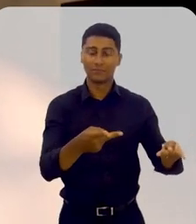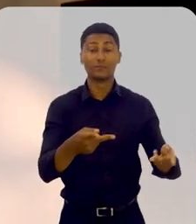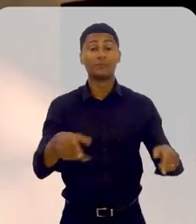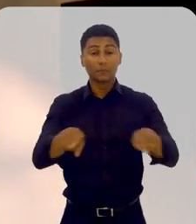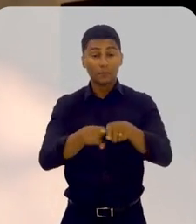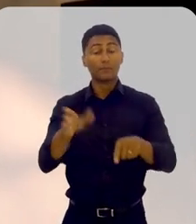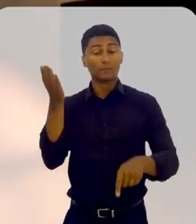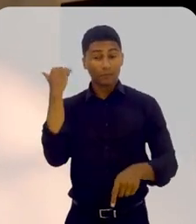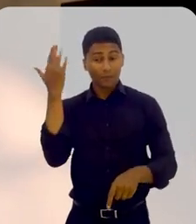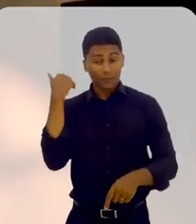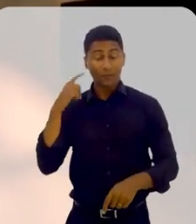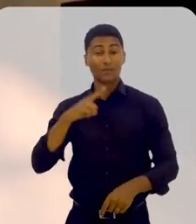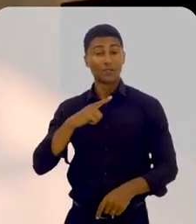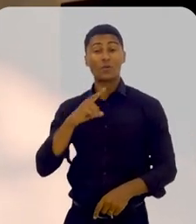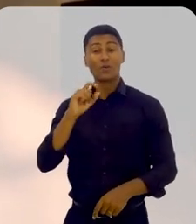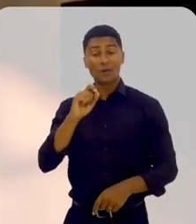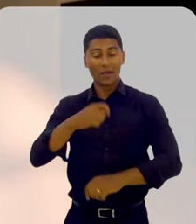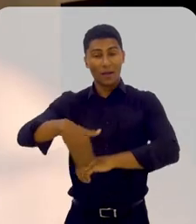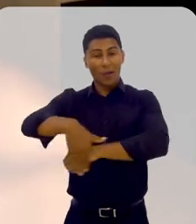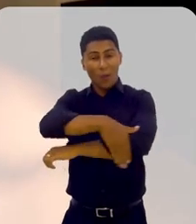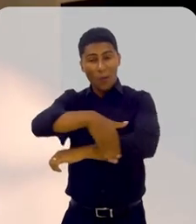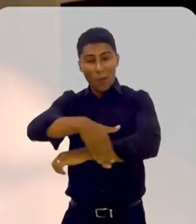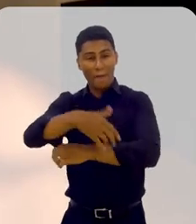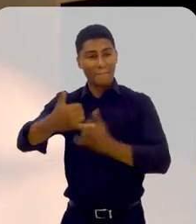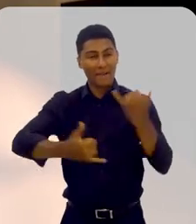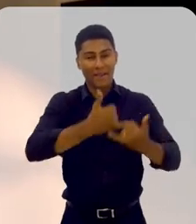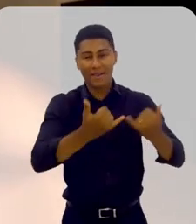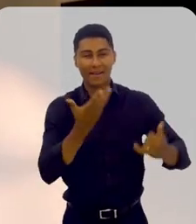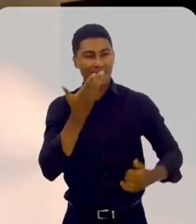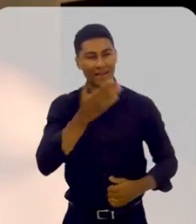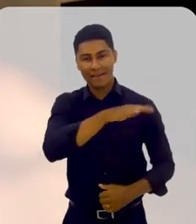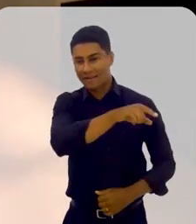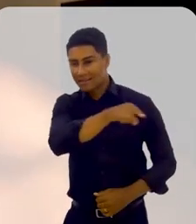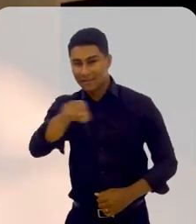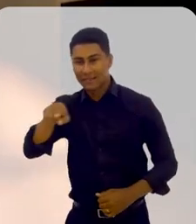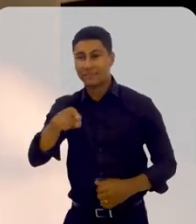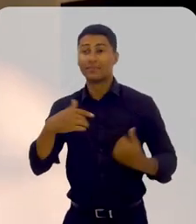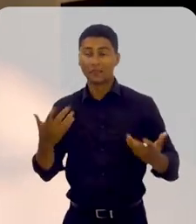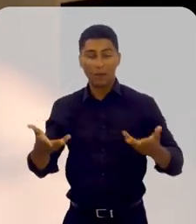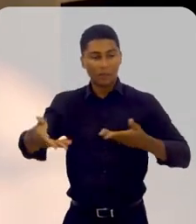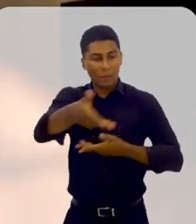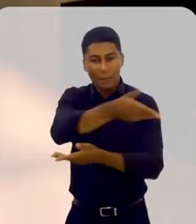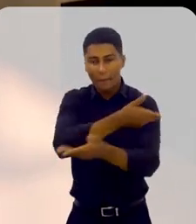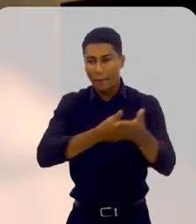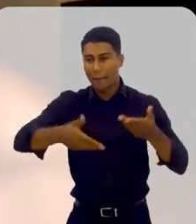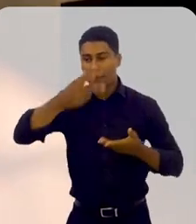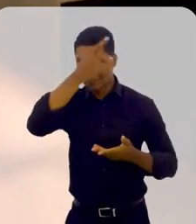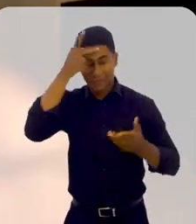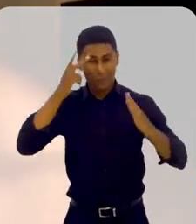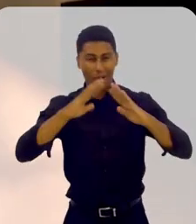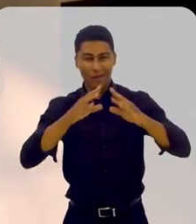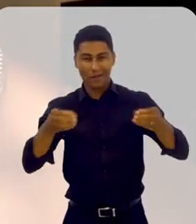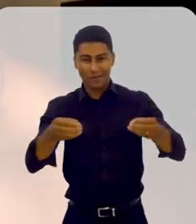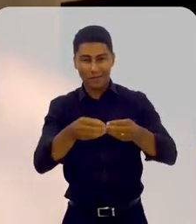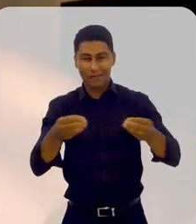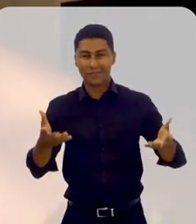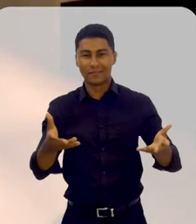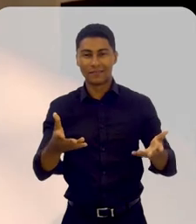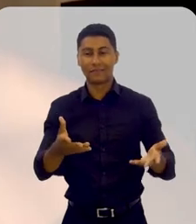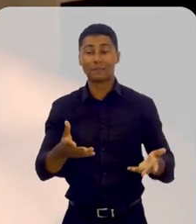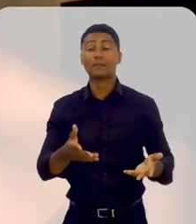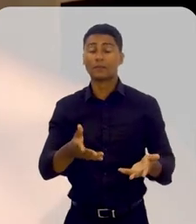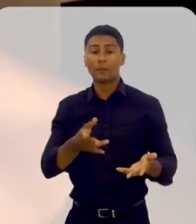o pinzinho, né? Da época que ainda se brincava na rua. Então, tinha uma convivência muito, muito próxima com o vizinho, aquela